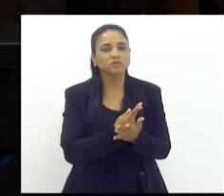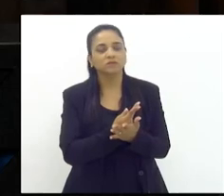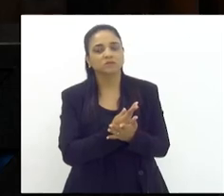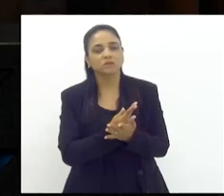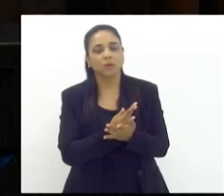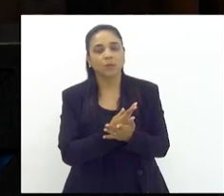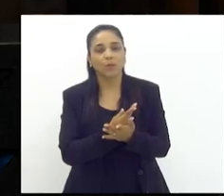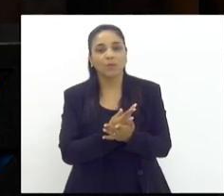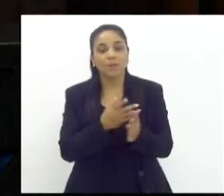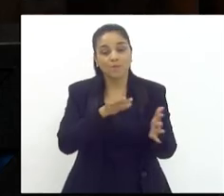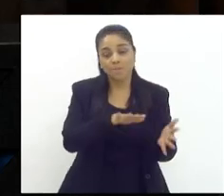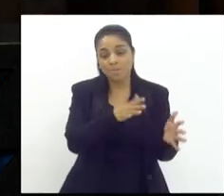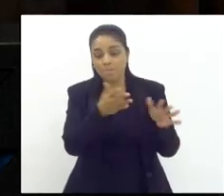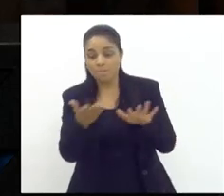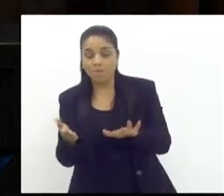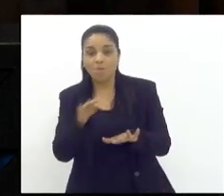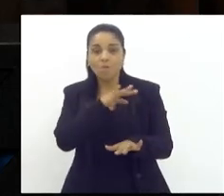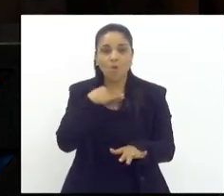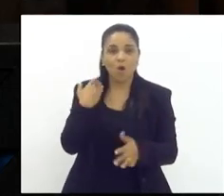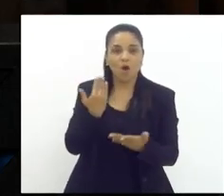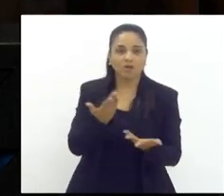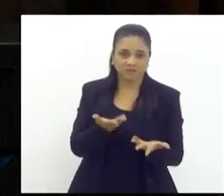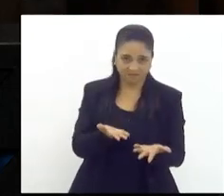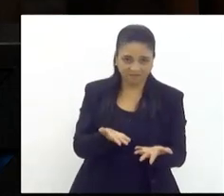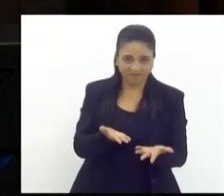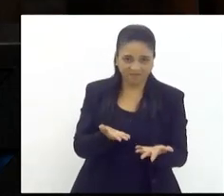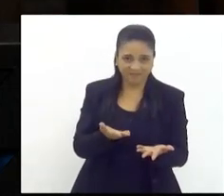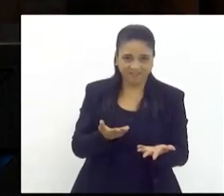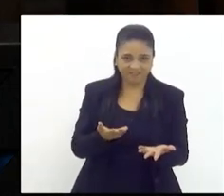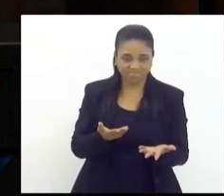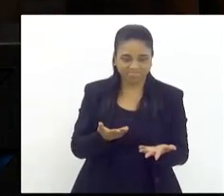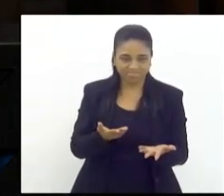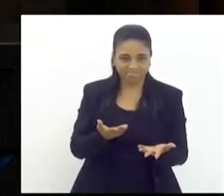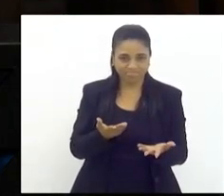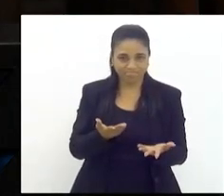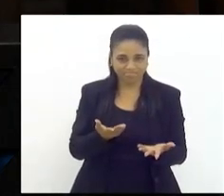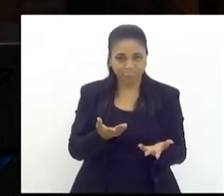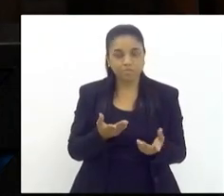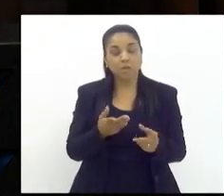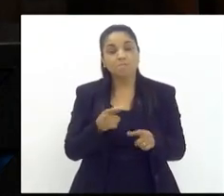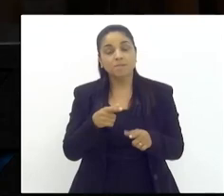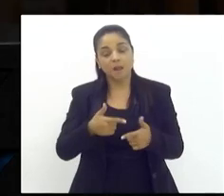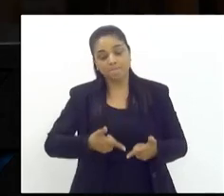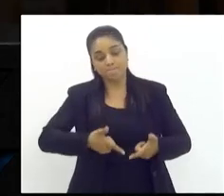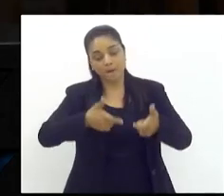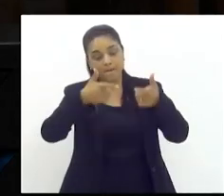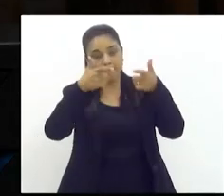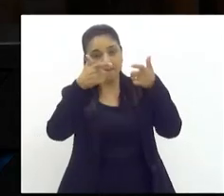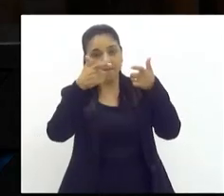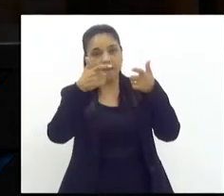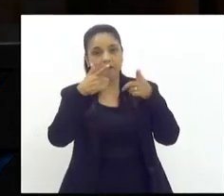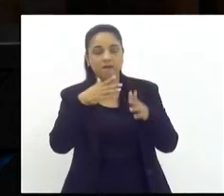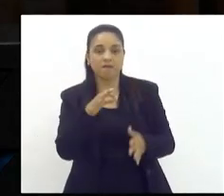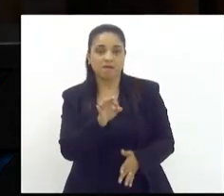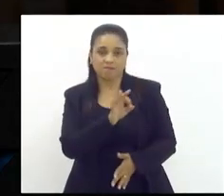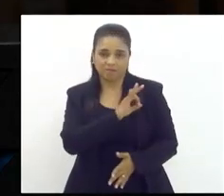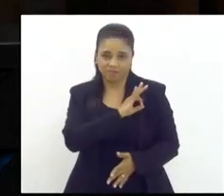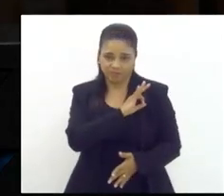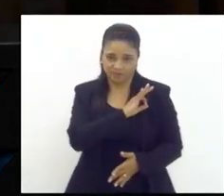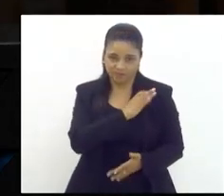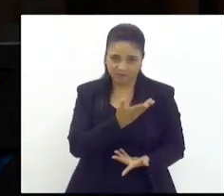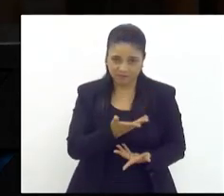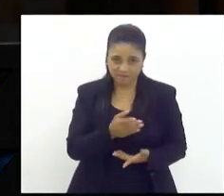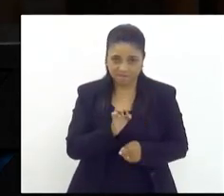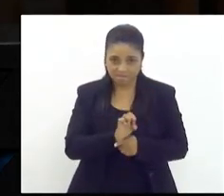onde vidas estão sendo perdidas e ceifadas pelo braço armado do estado e aí